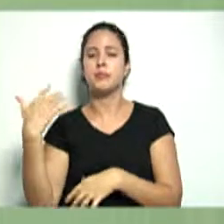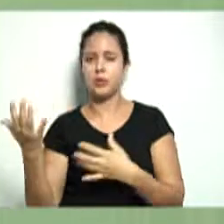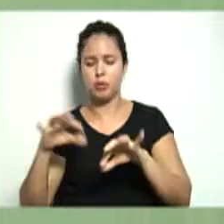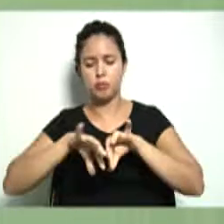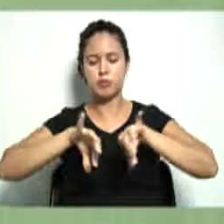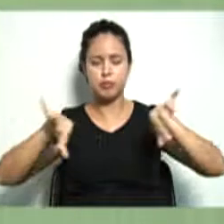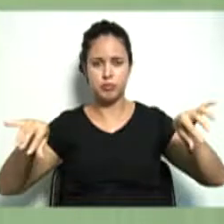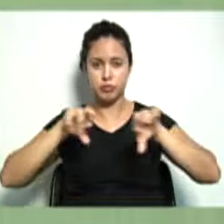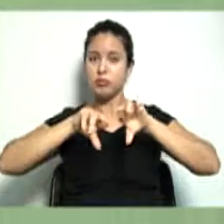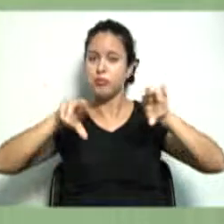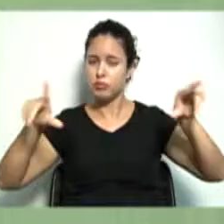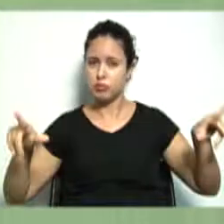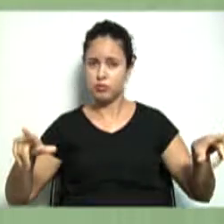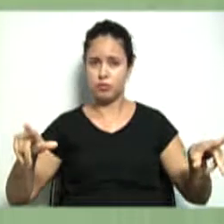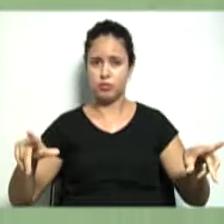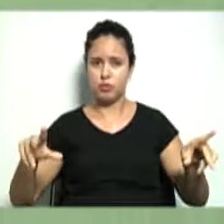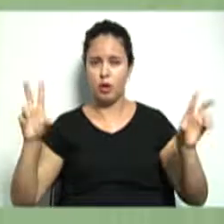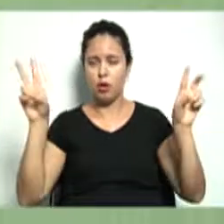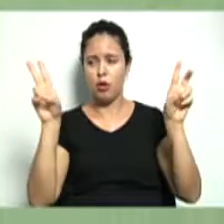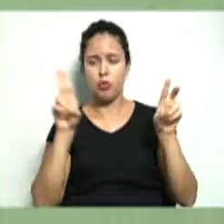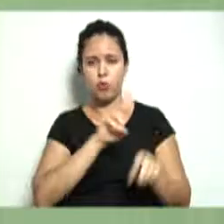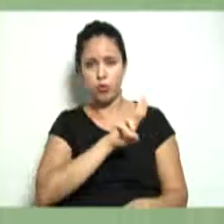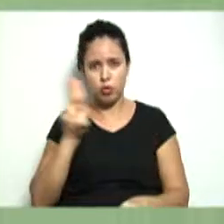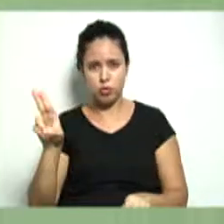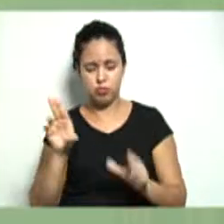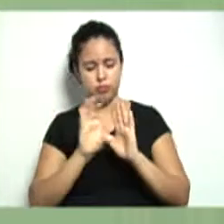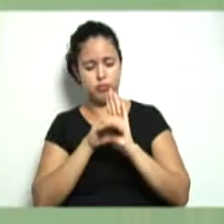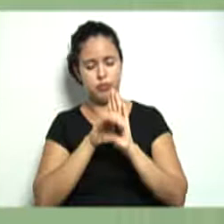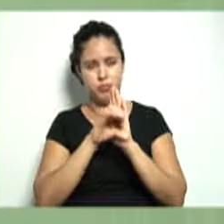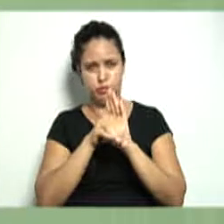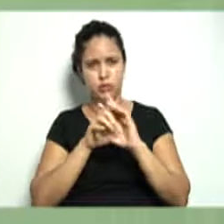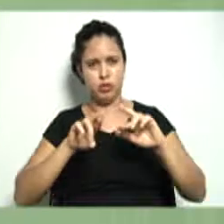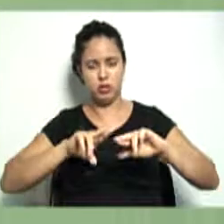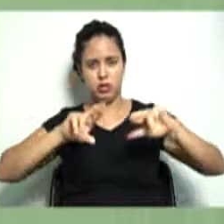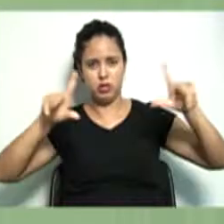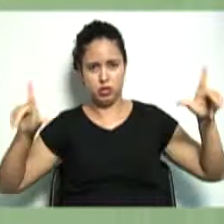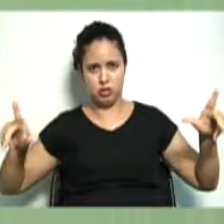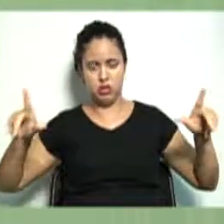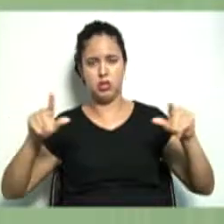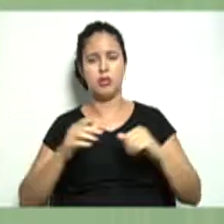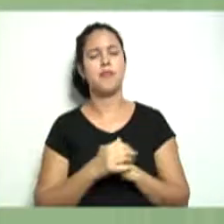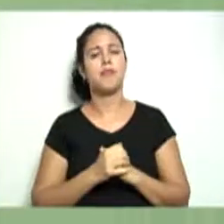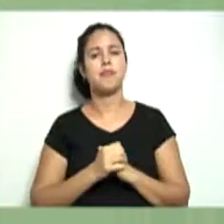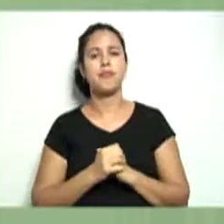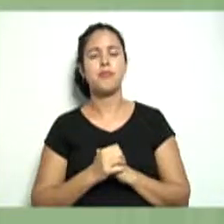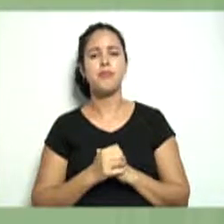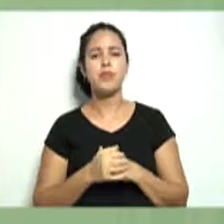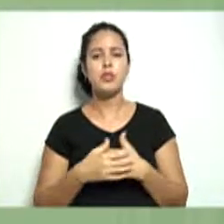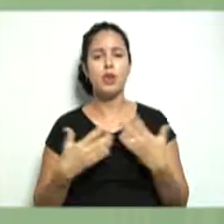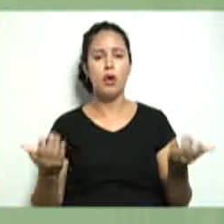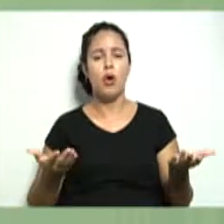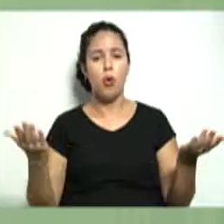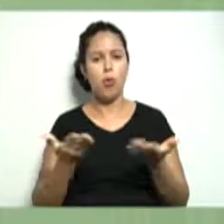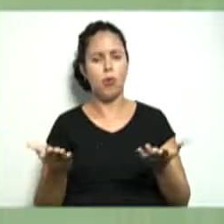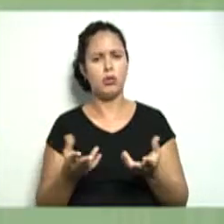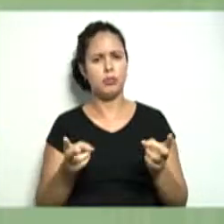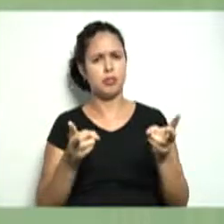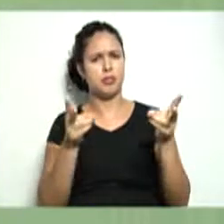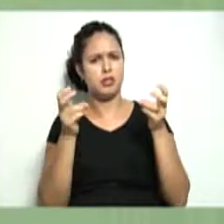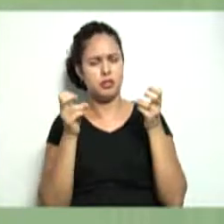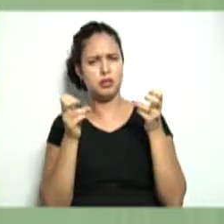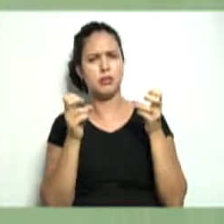manual e intelectual. De forma rigorosa, né, na realidade mesmo, se a gente for